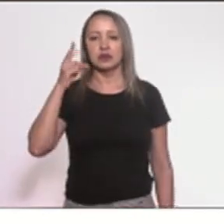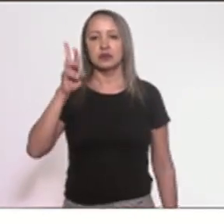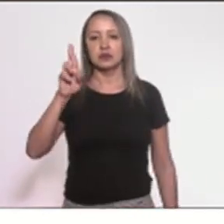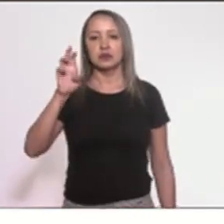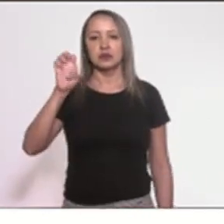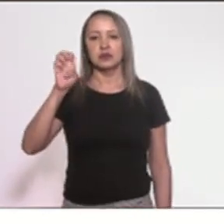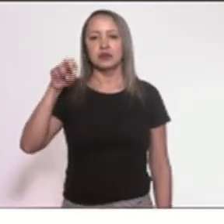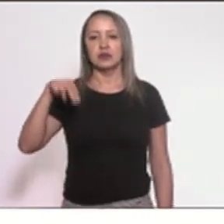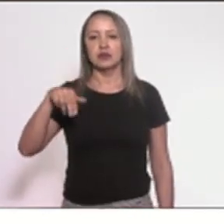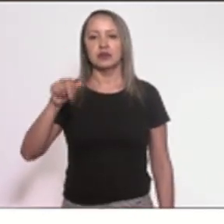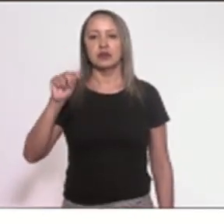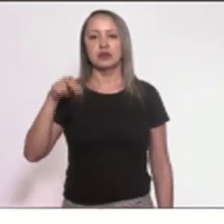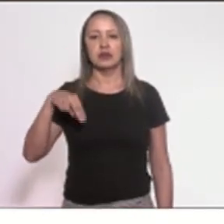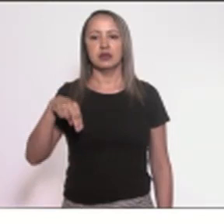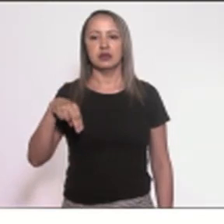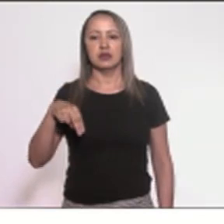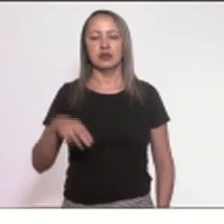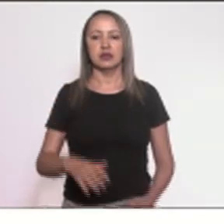Ferreirinha,